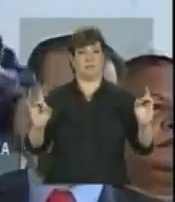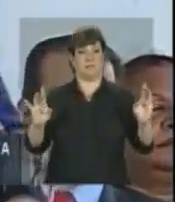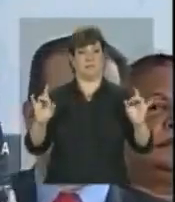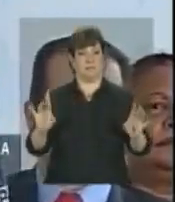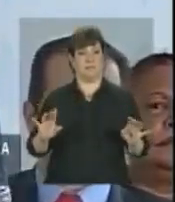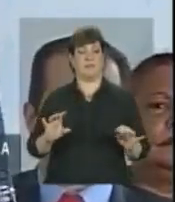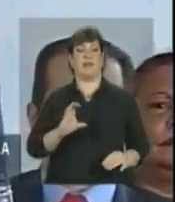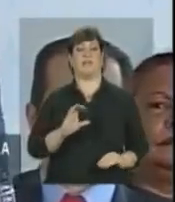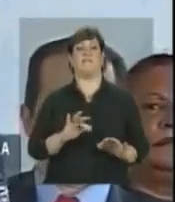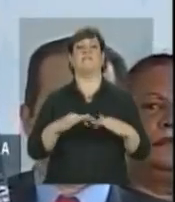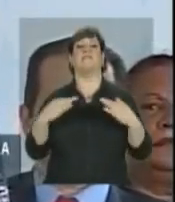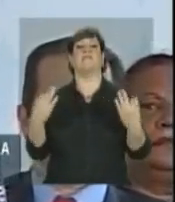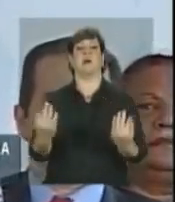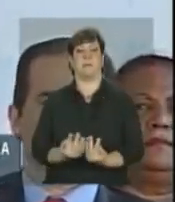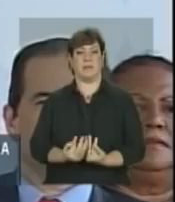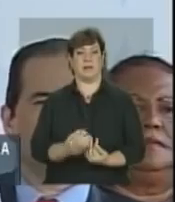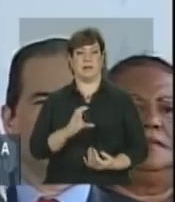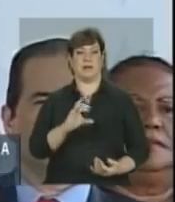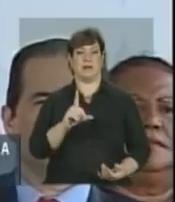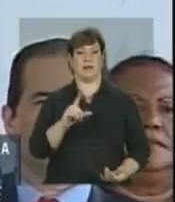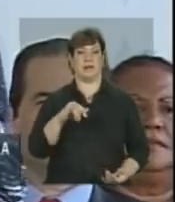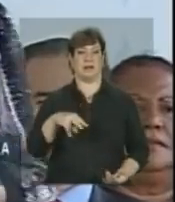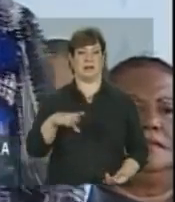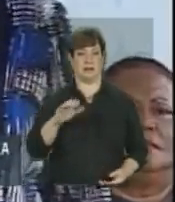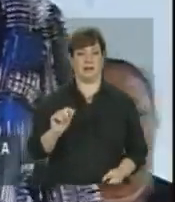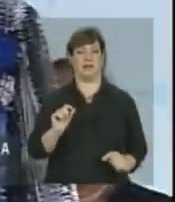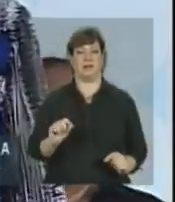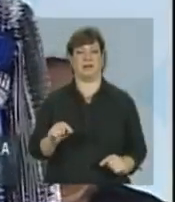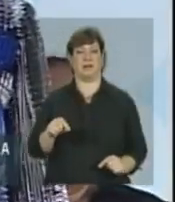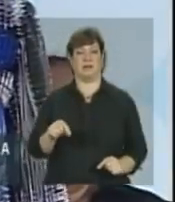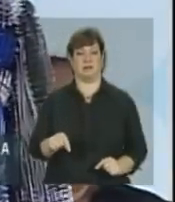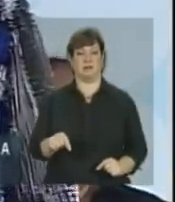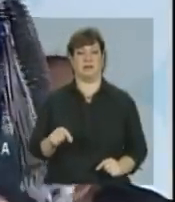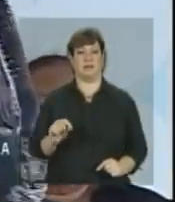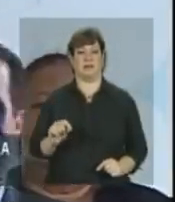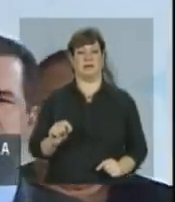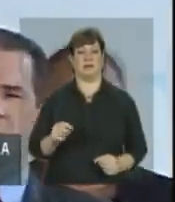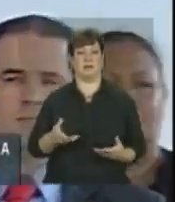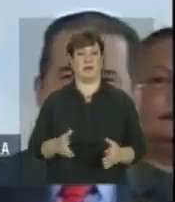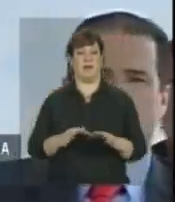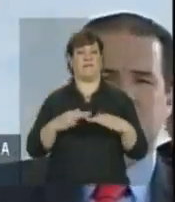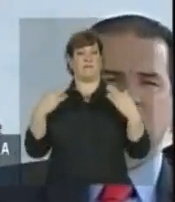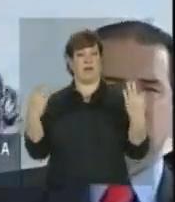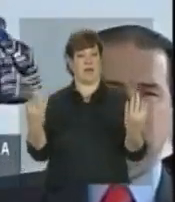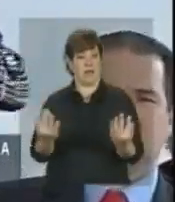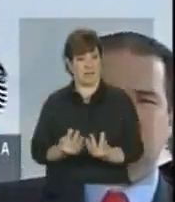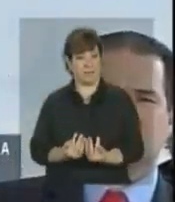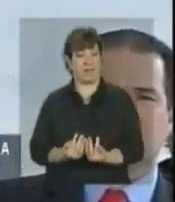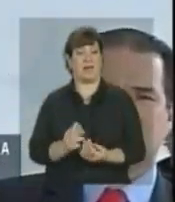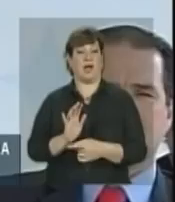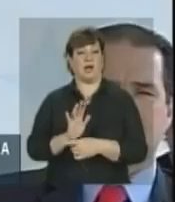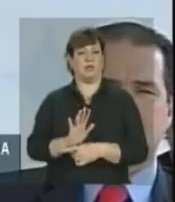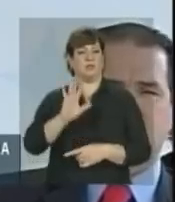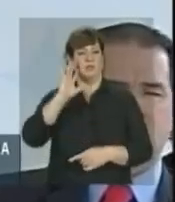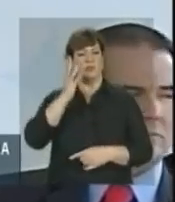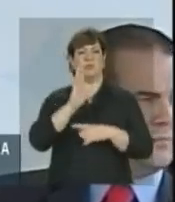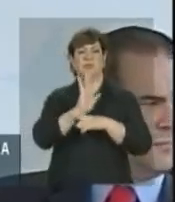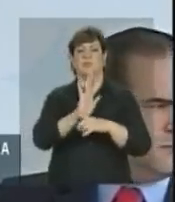clínica da família com essa qualidade. E essa clínica da família resolve e